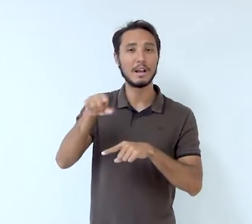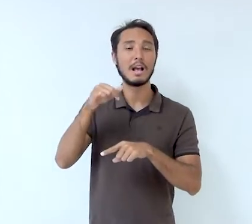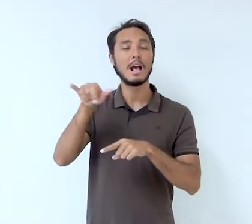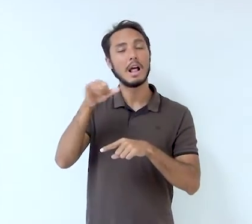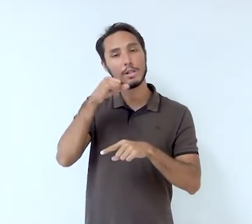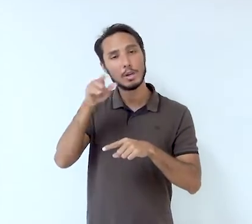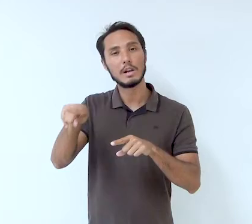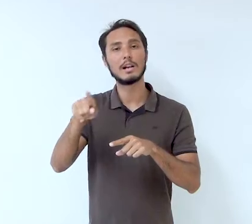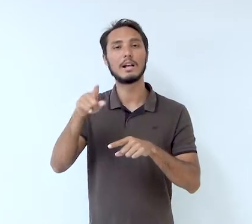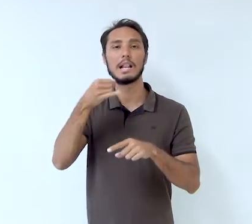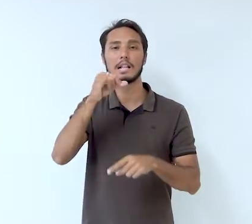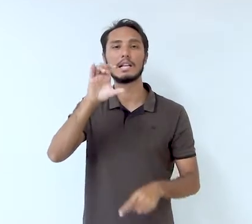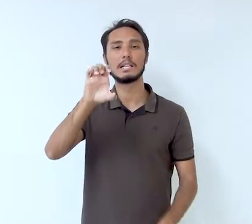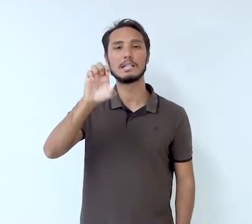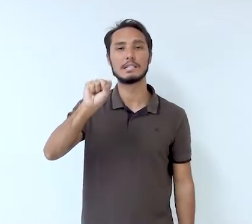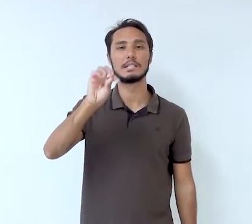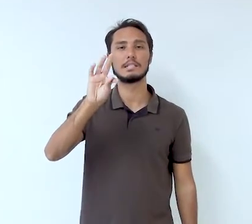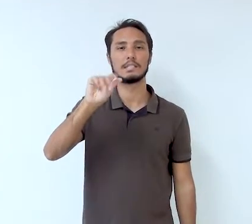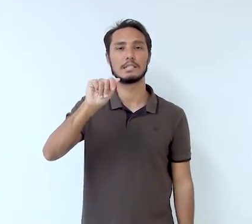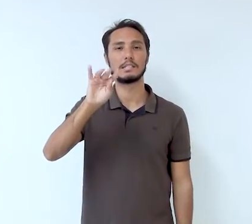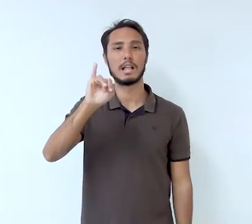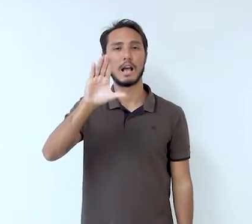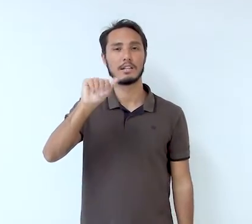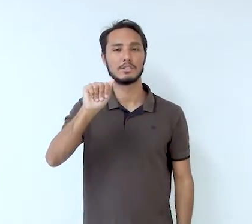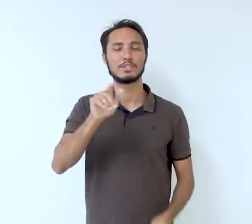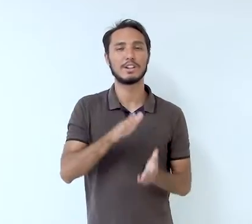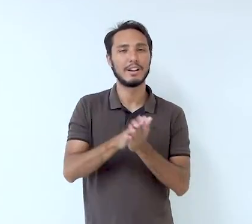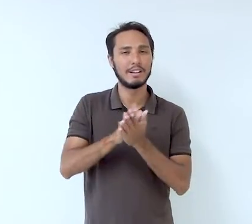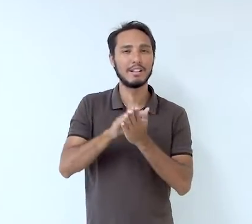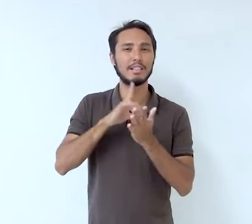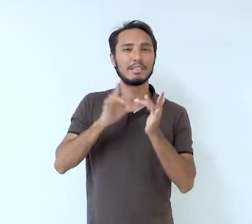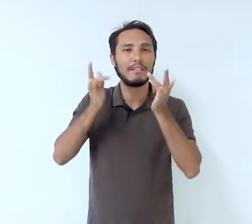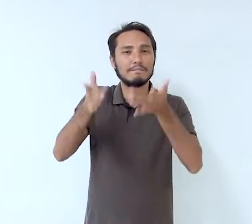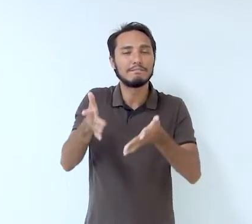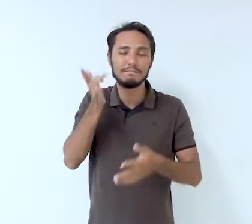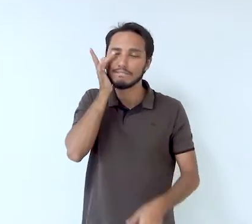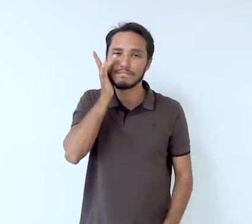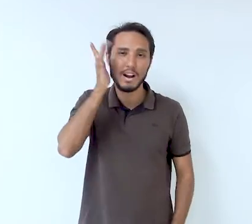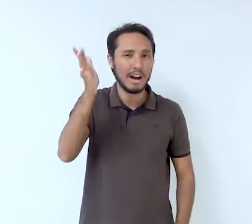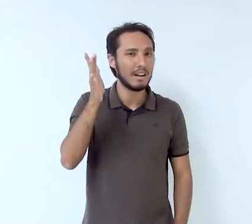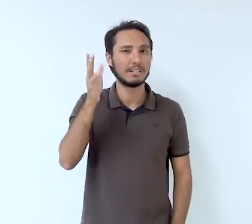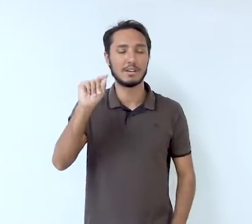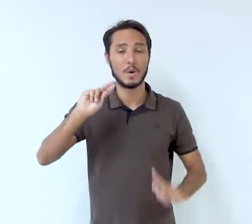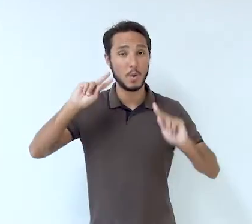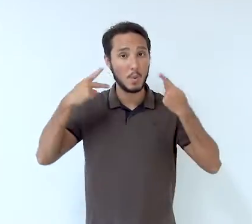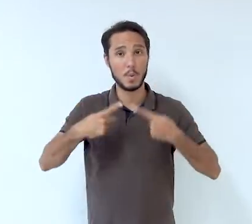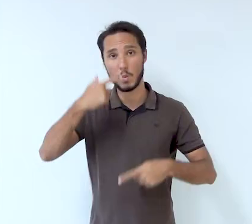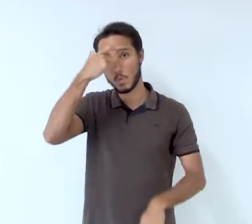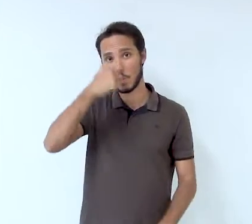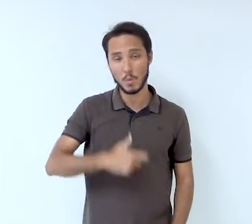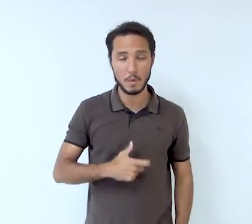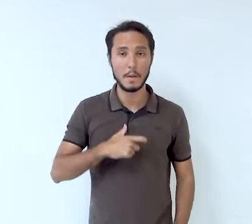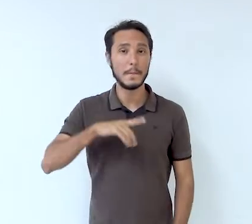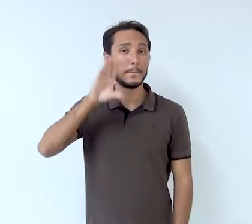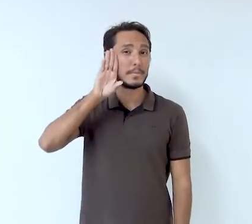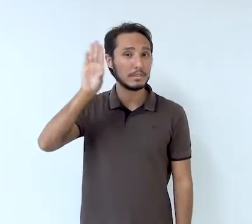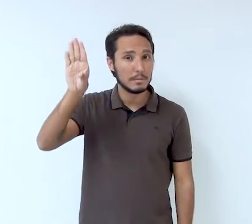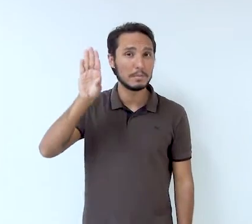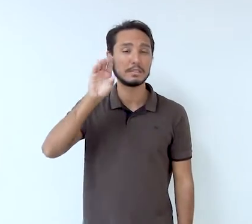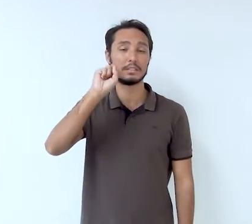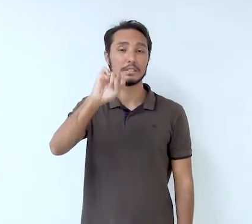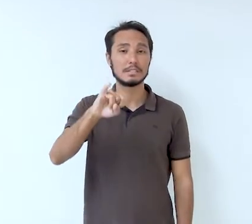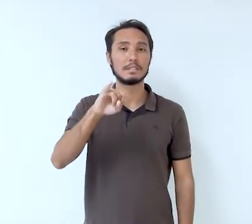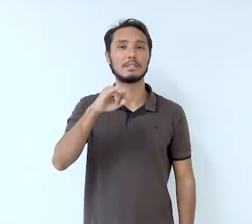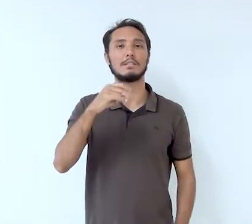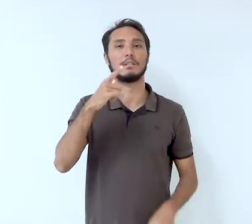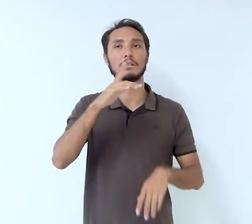de eletricidade estática. A eletricidade estática ela se acumula muito facilmente no nosso corpo,